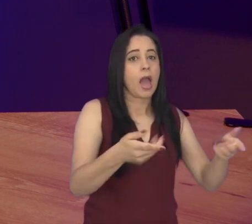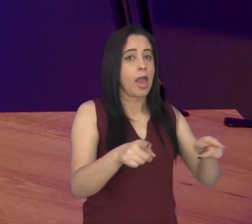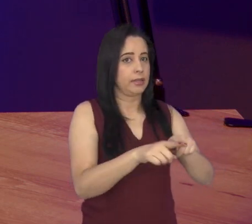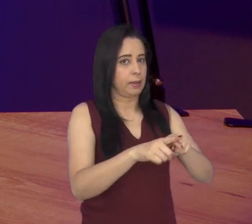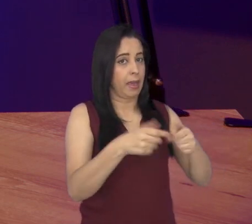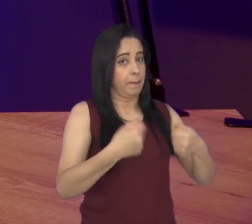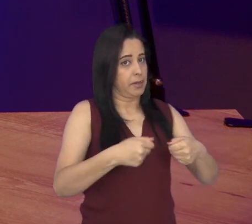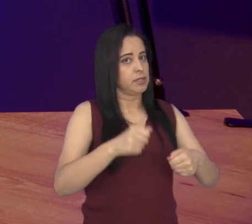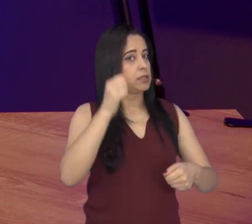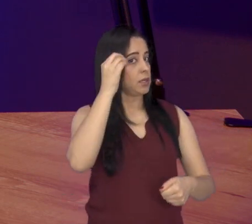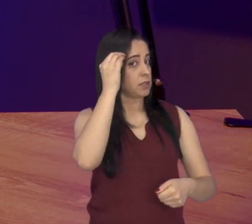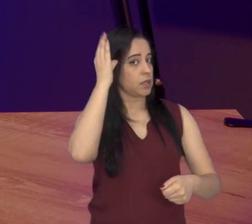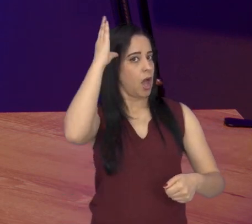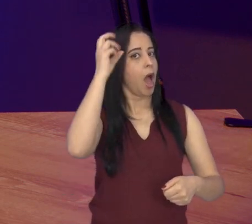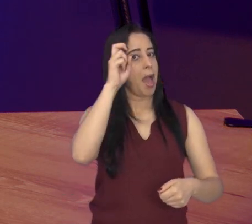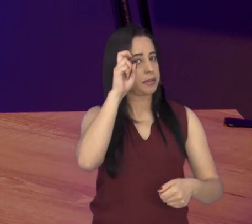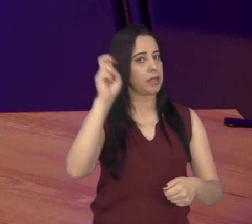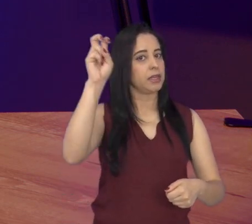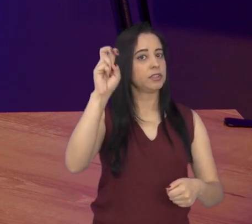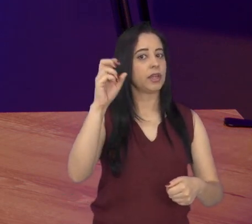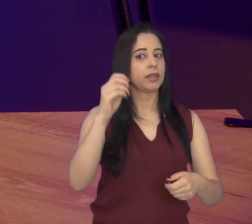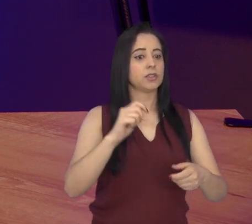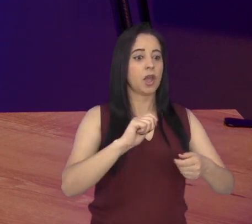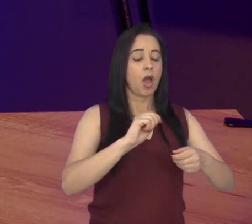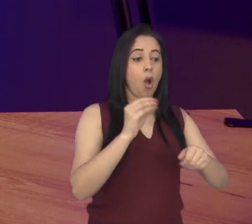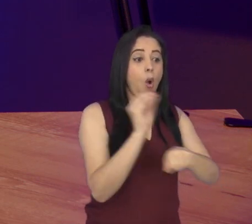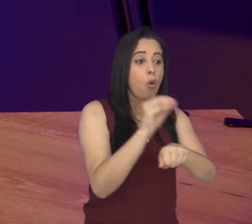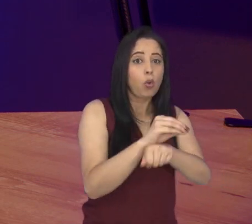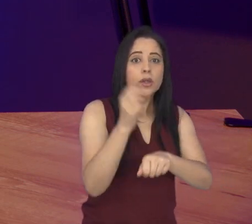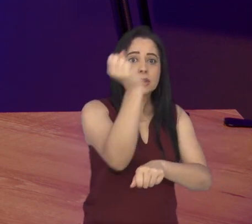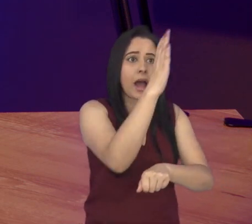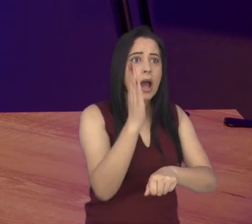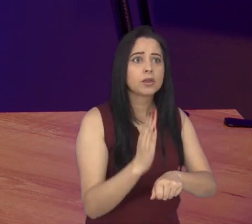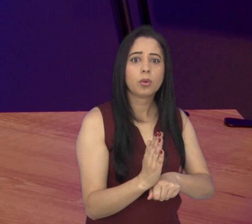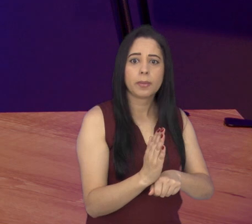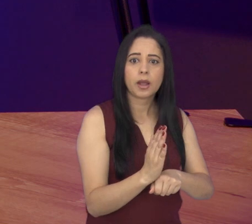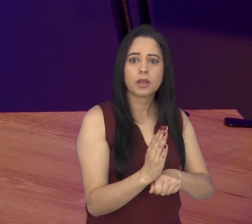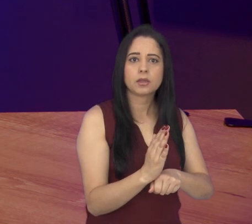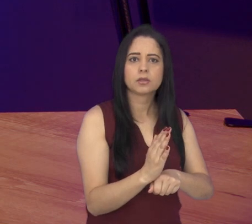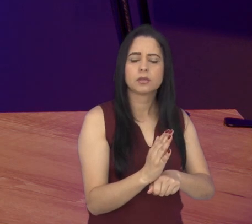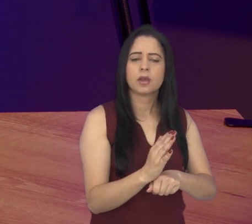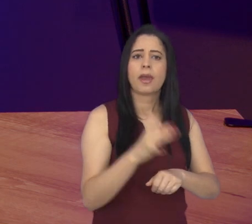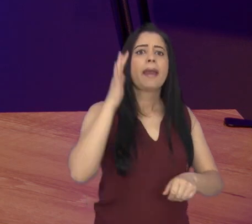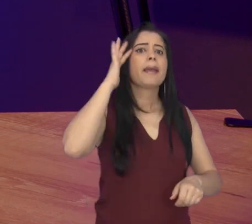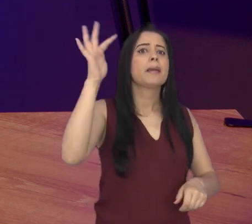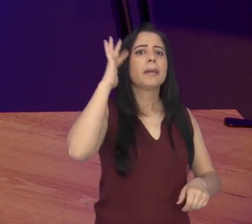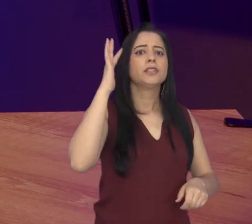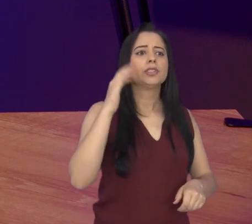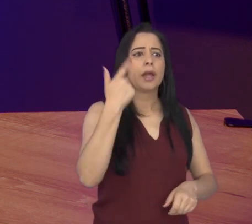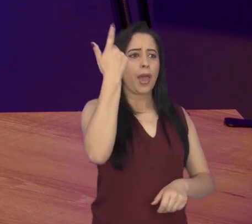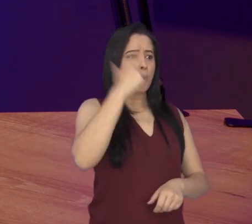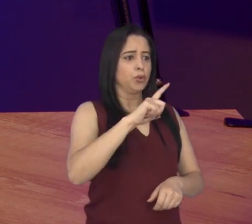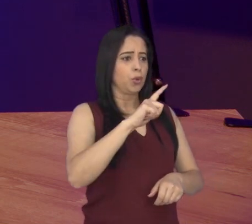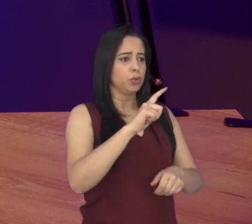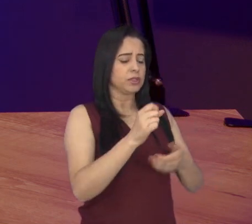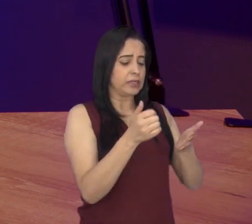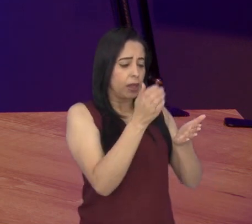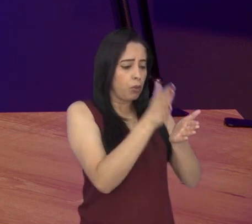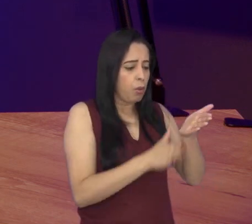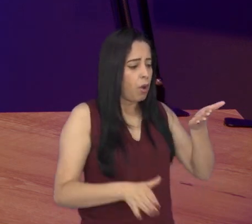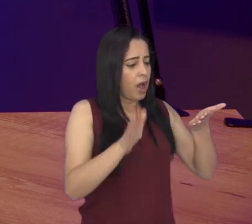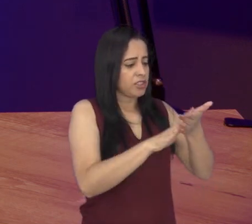E muito conhecimento também, para saber administrar um país inteiro. Imagina, às vezes é difícil administrar a nossa agenda da semana, que